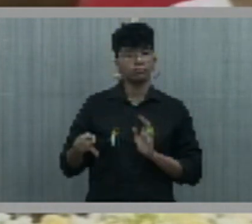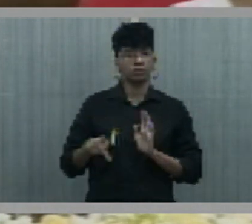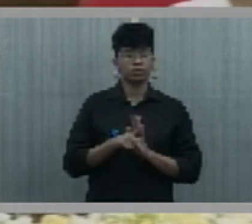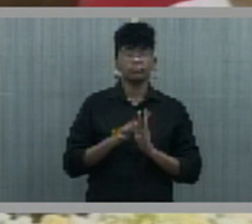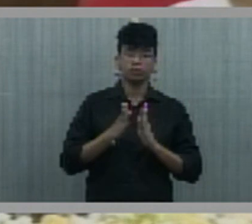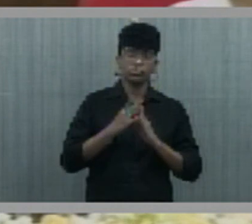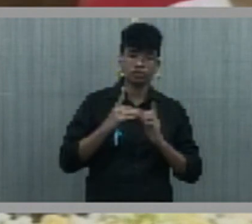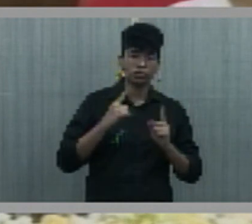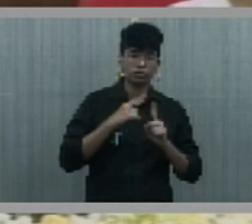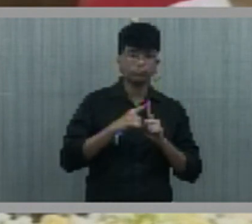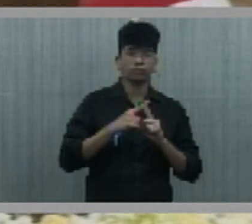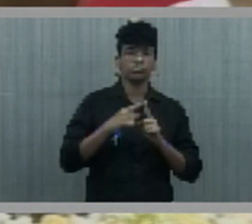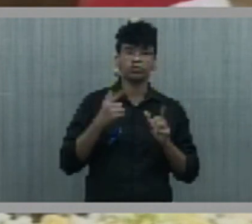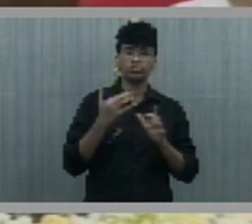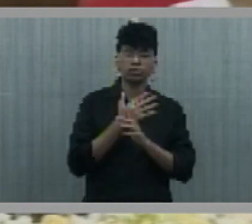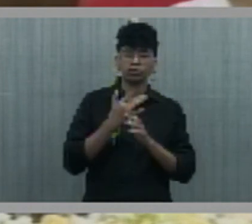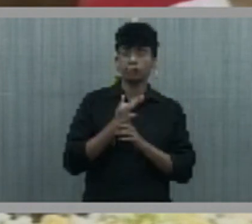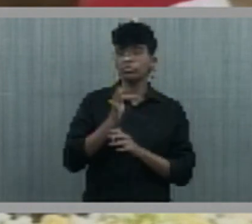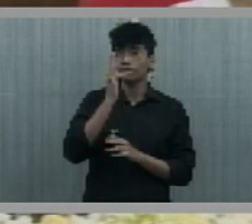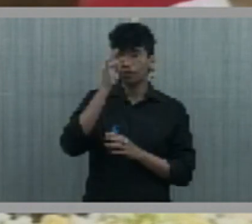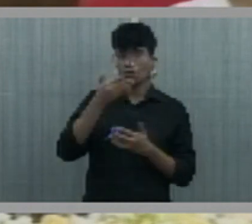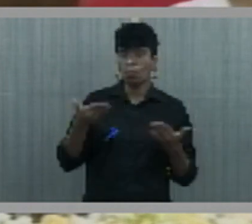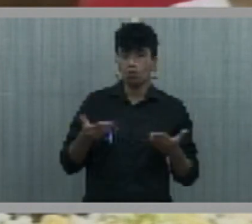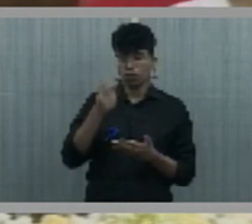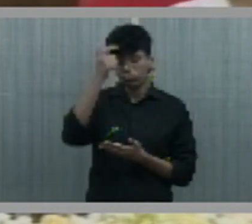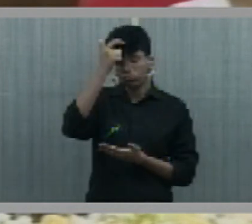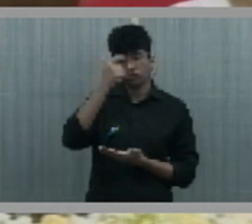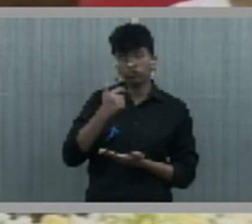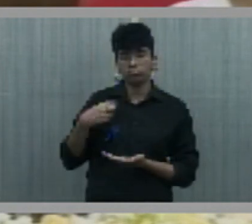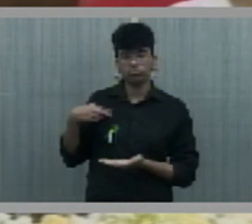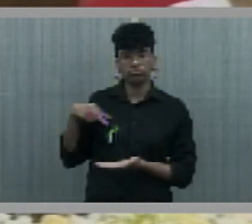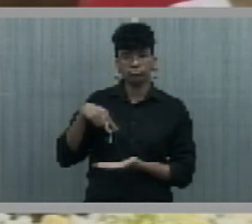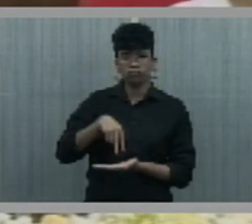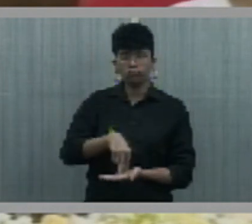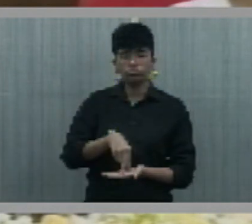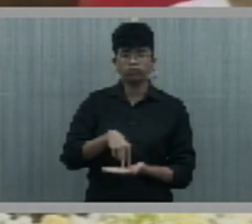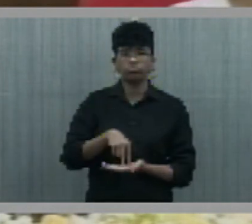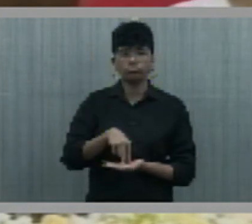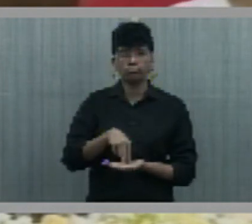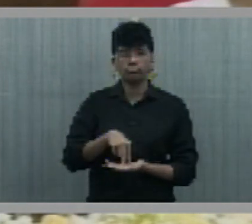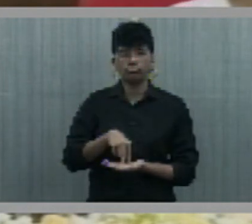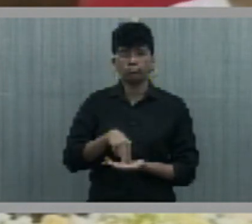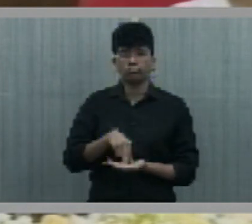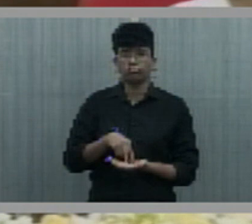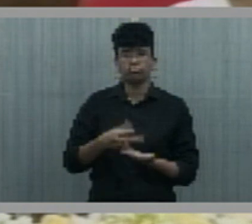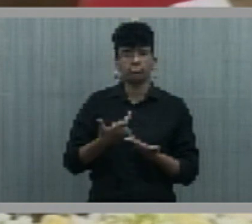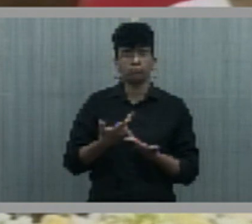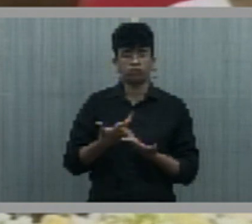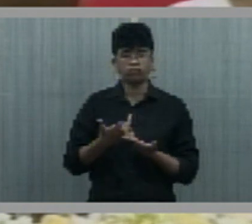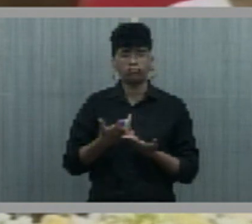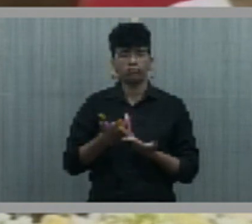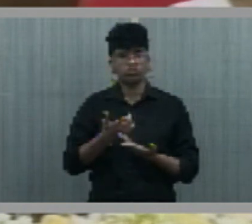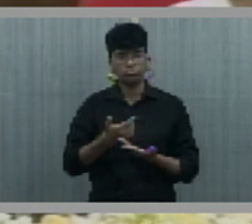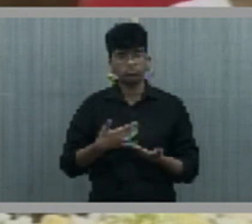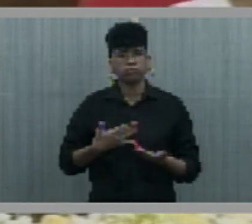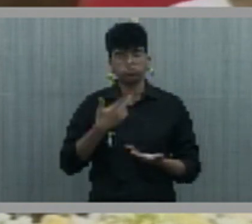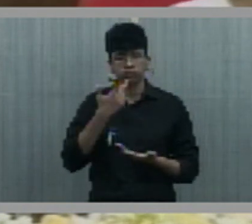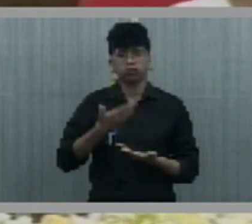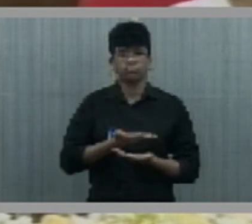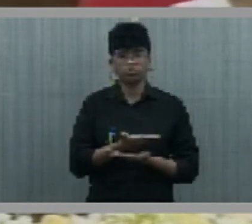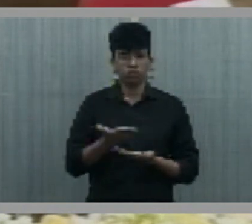Floriano. Eu o recebo, confesso aos senhores e à senhora